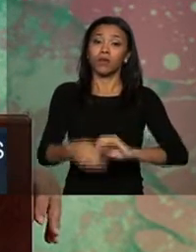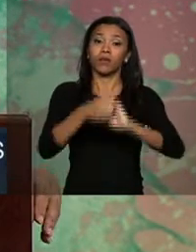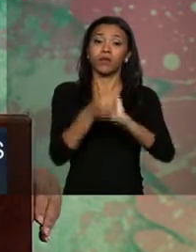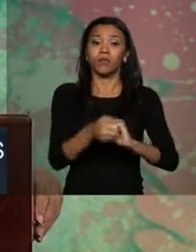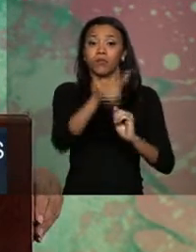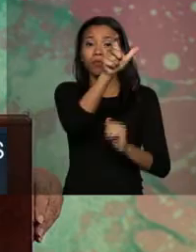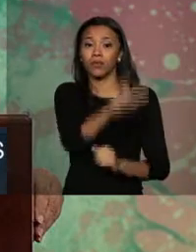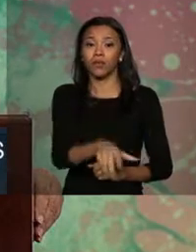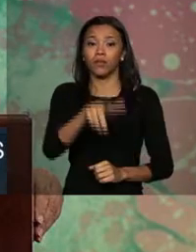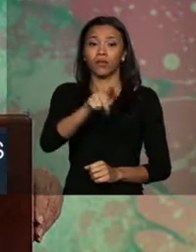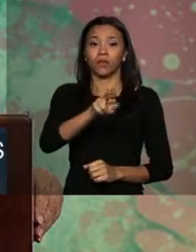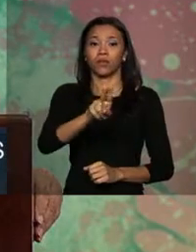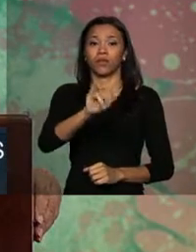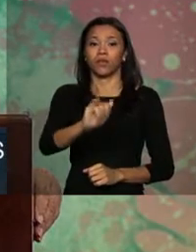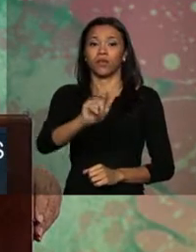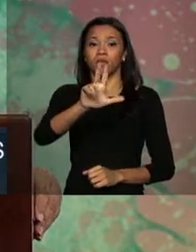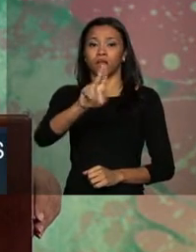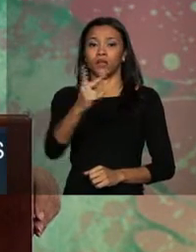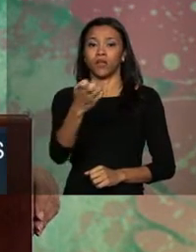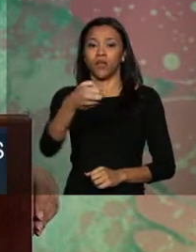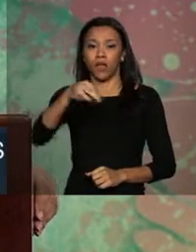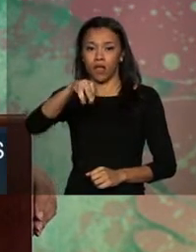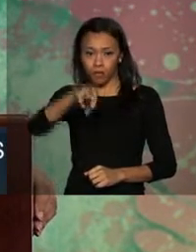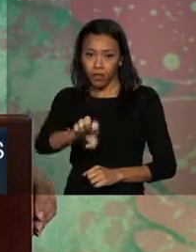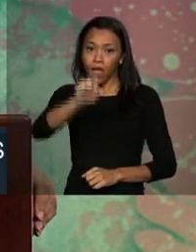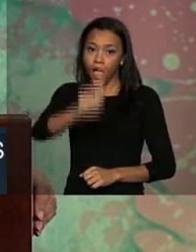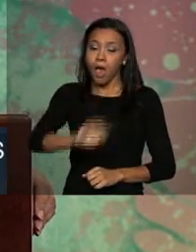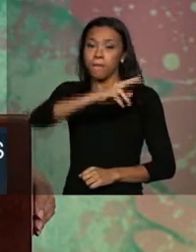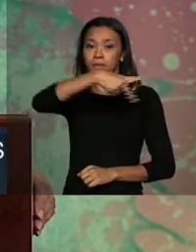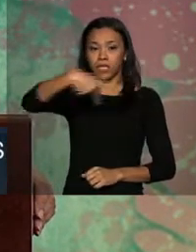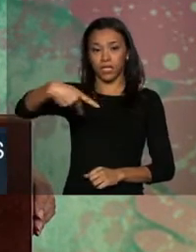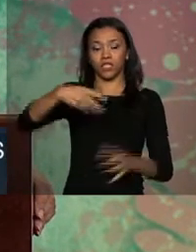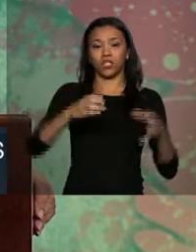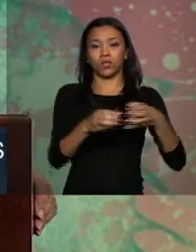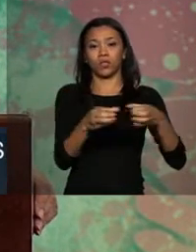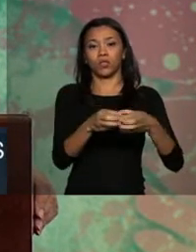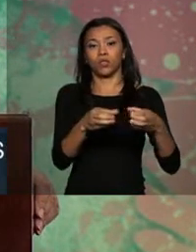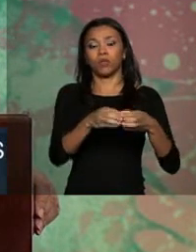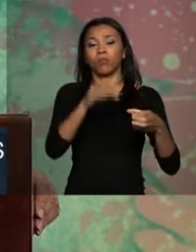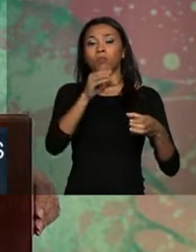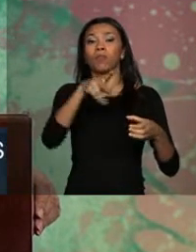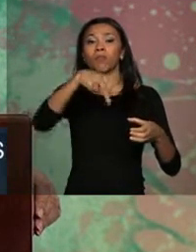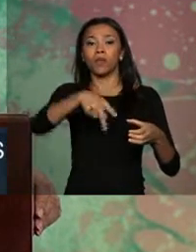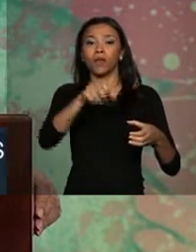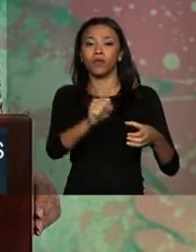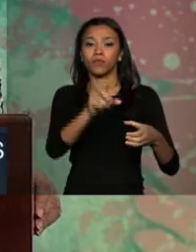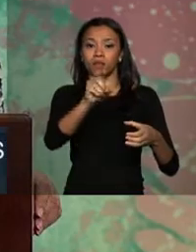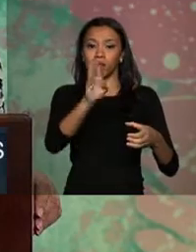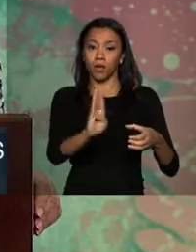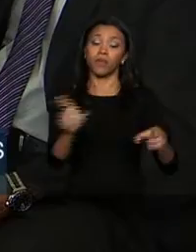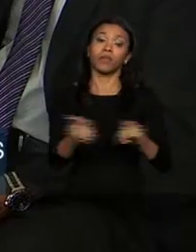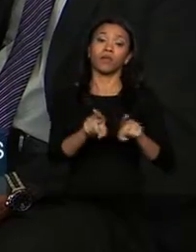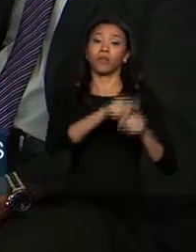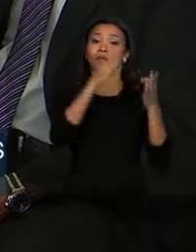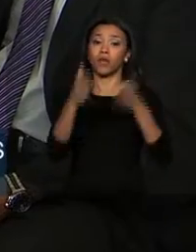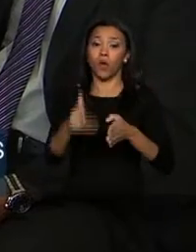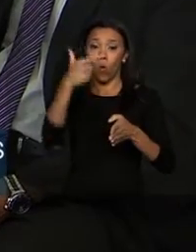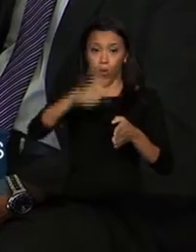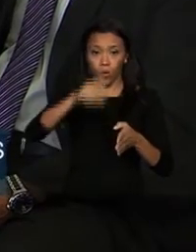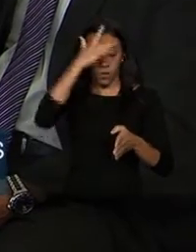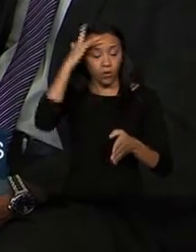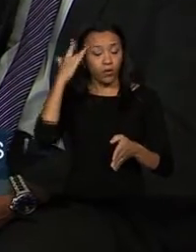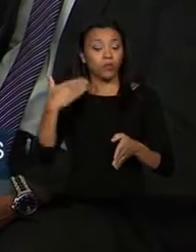presidente do PSD. Cumprimentar o senhor Marcos Holanda, presidente do Banco do Nordeste do